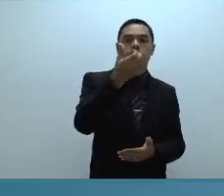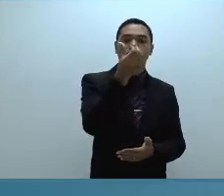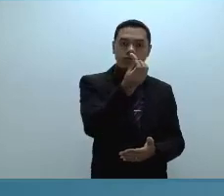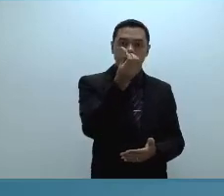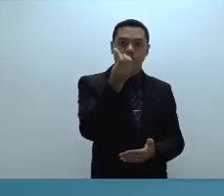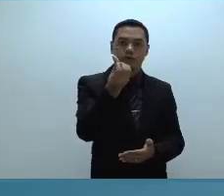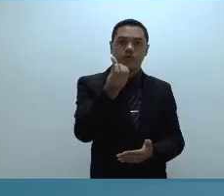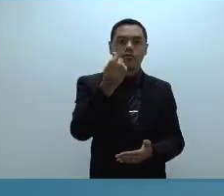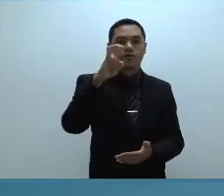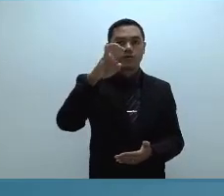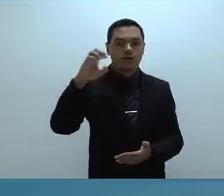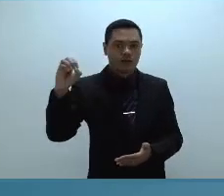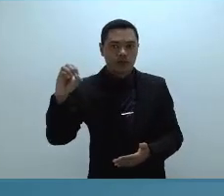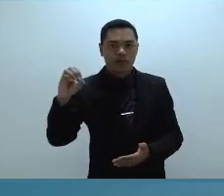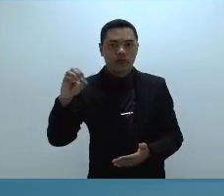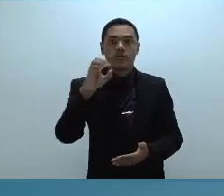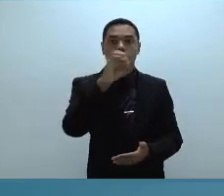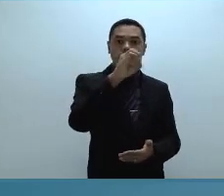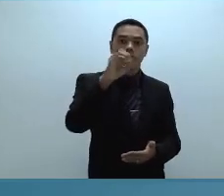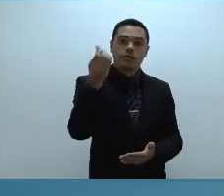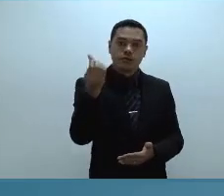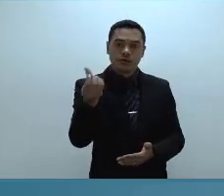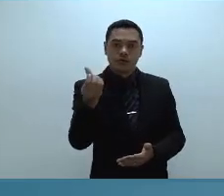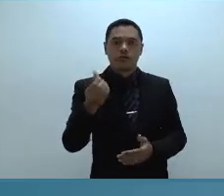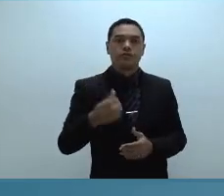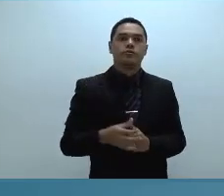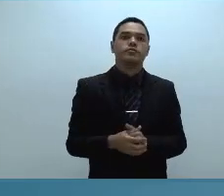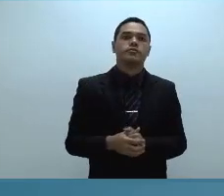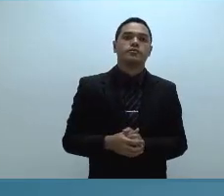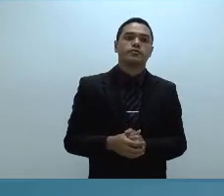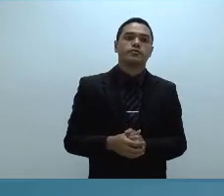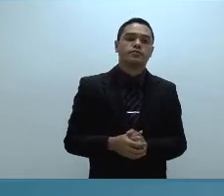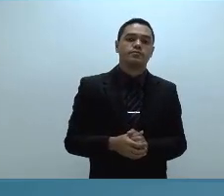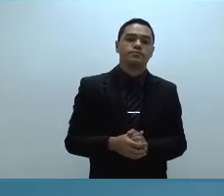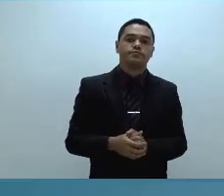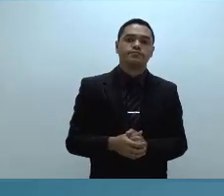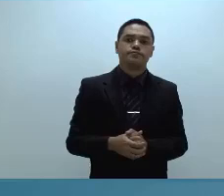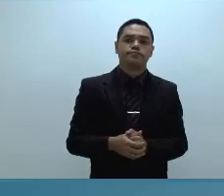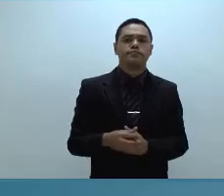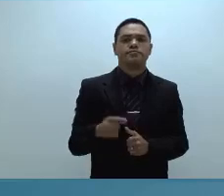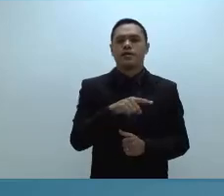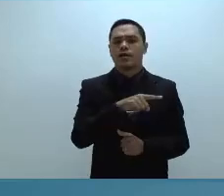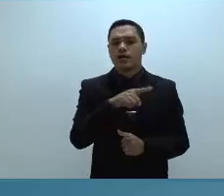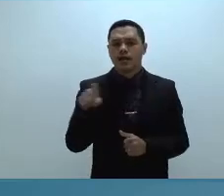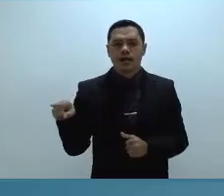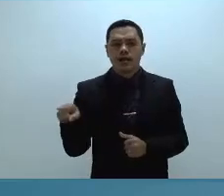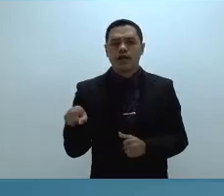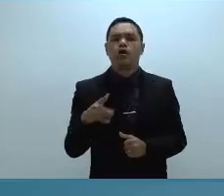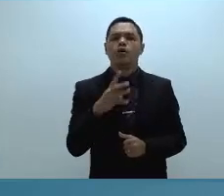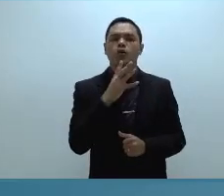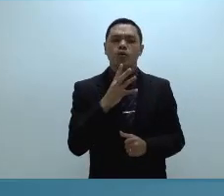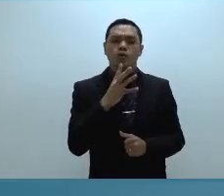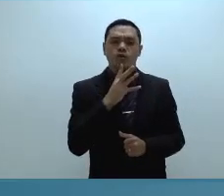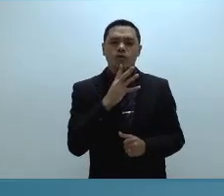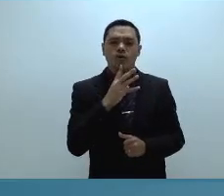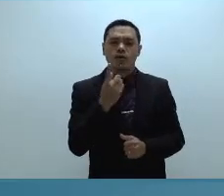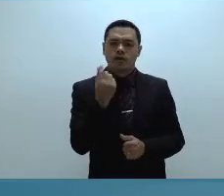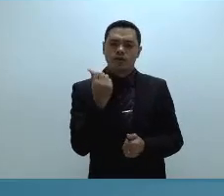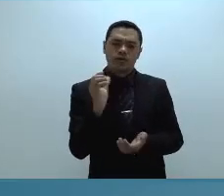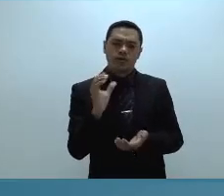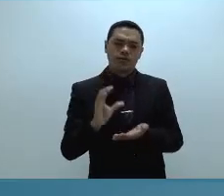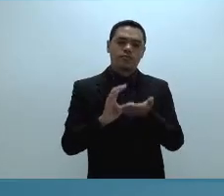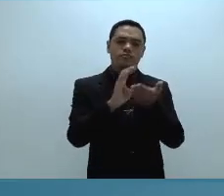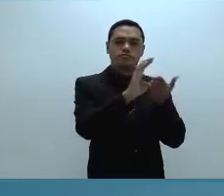150-086, que inicialmente havia reconhecido direito ao recebimento da gratificação de educação